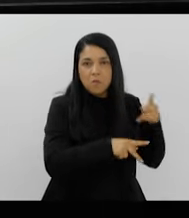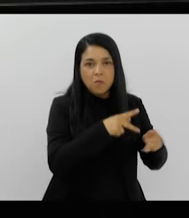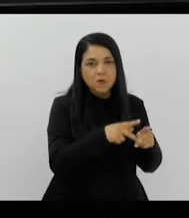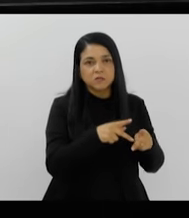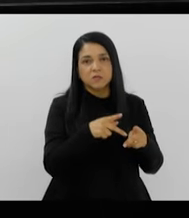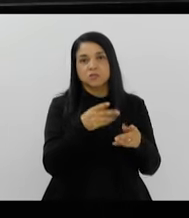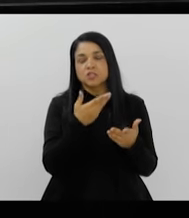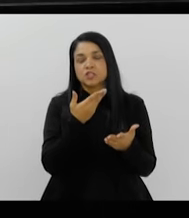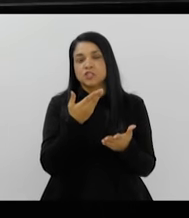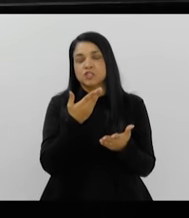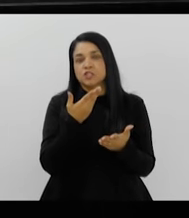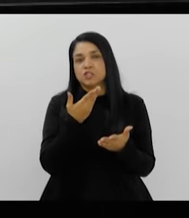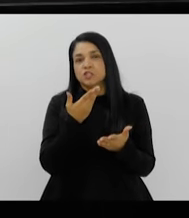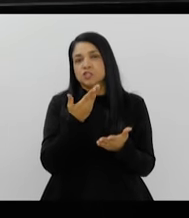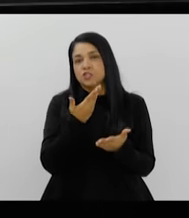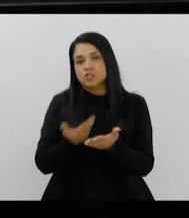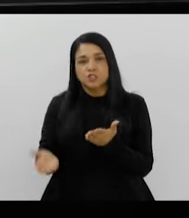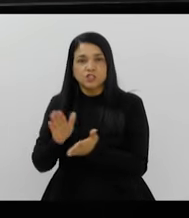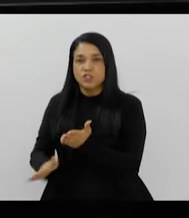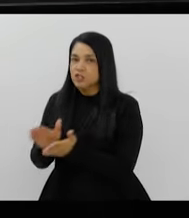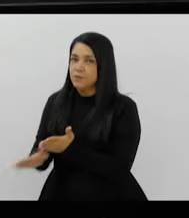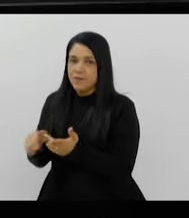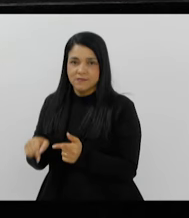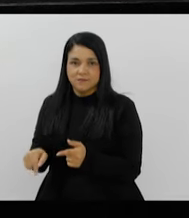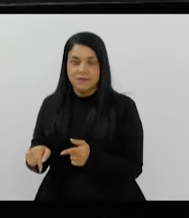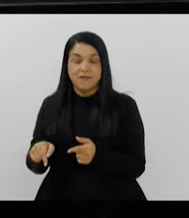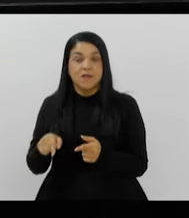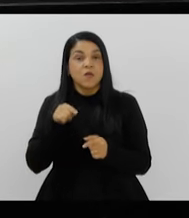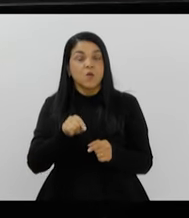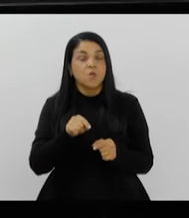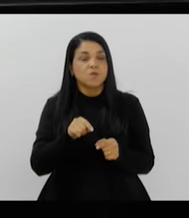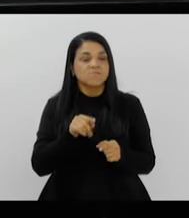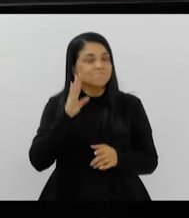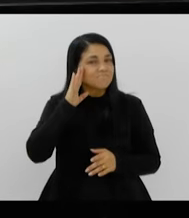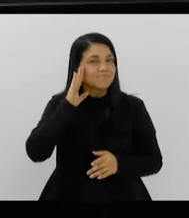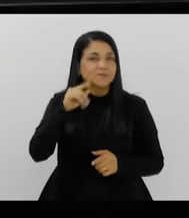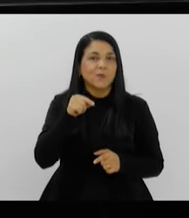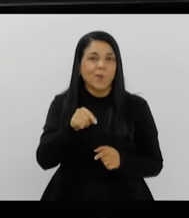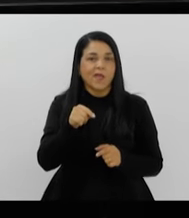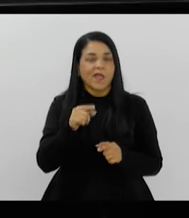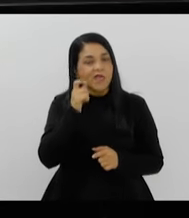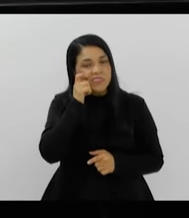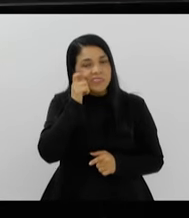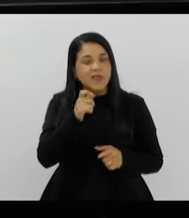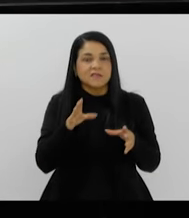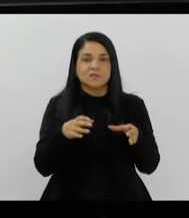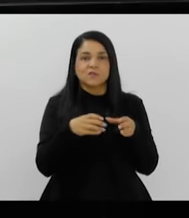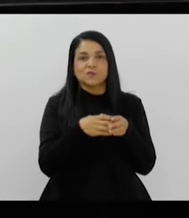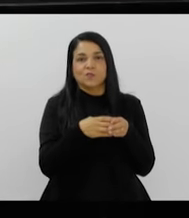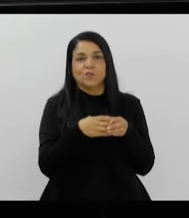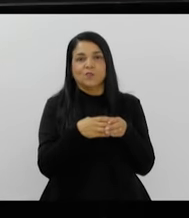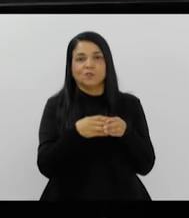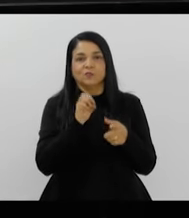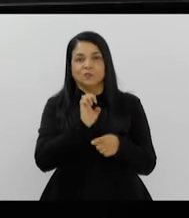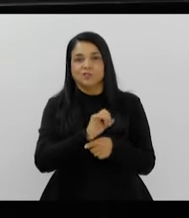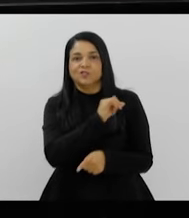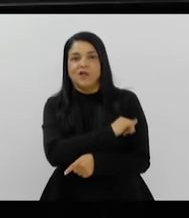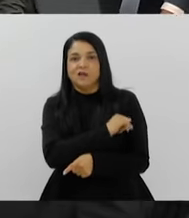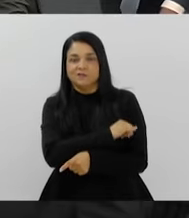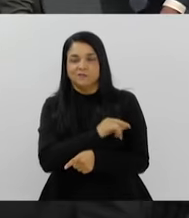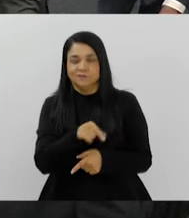onera as despesas. São os privilégios e as distorções que alimentam grupos de interesse do nosso Estado. Obrigado,